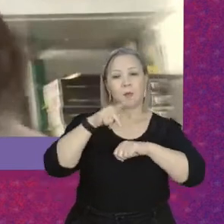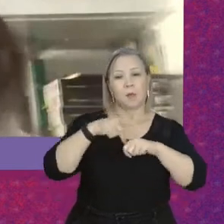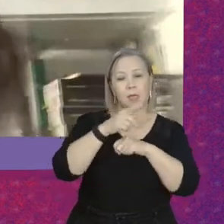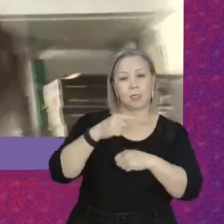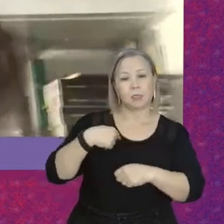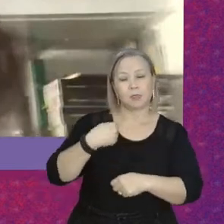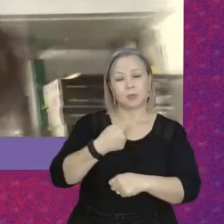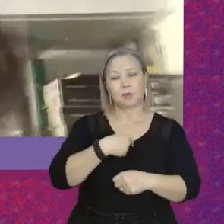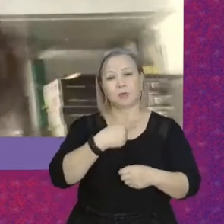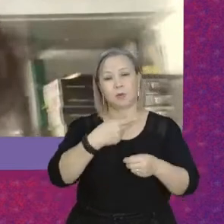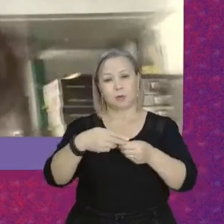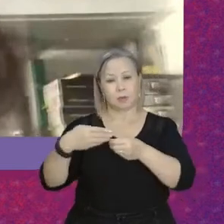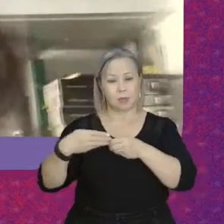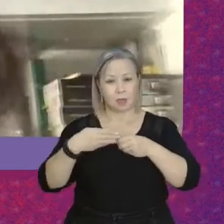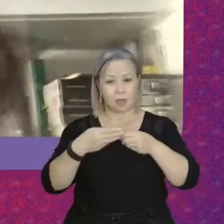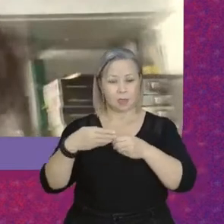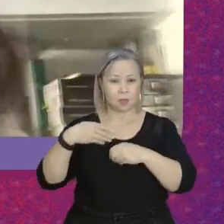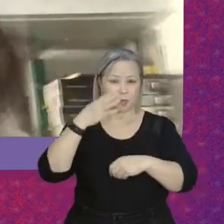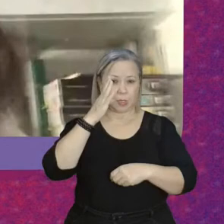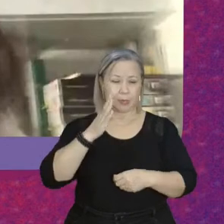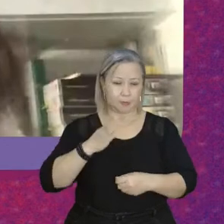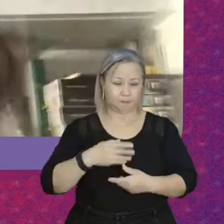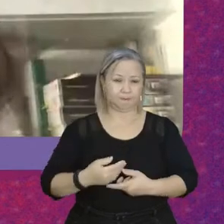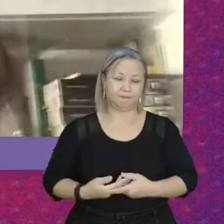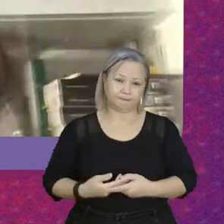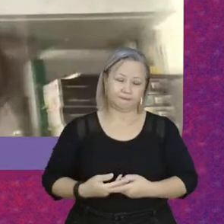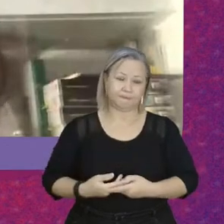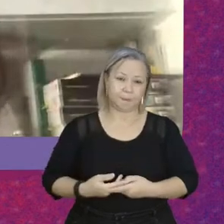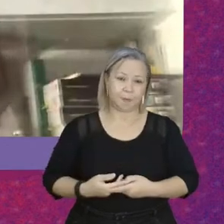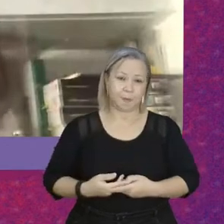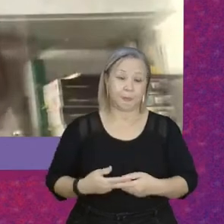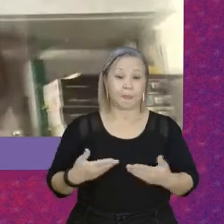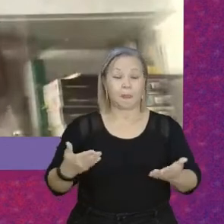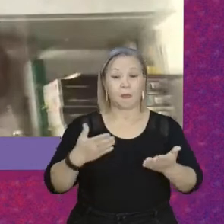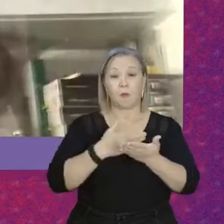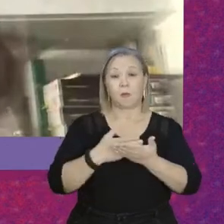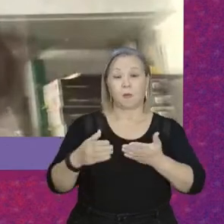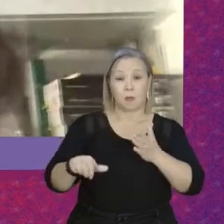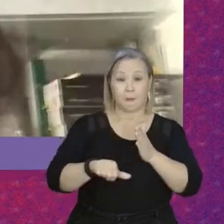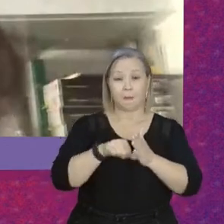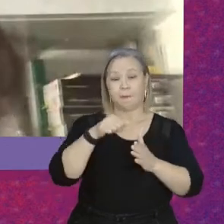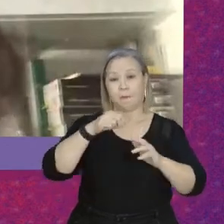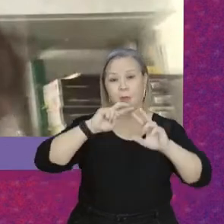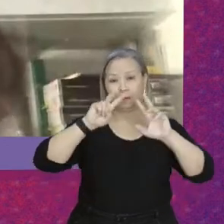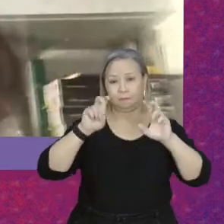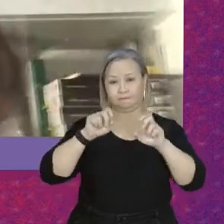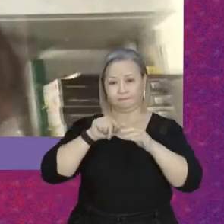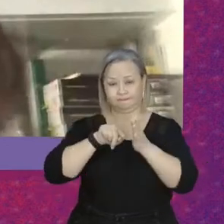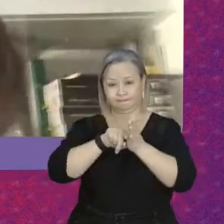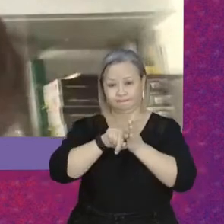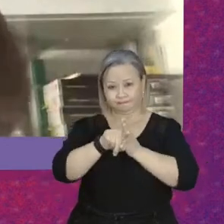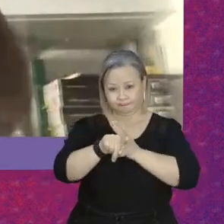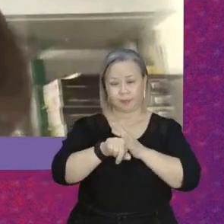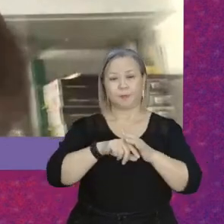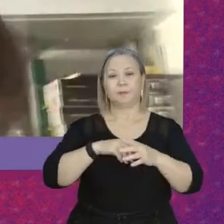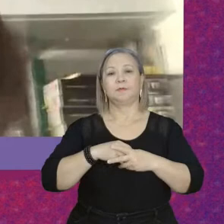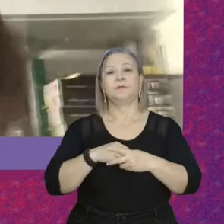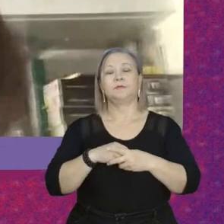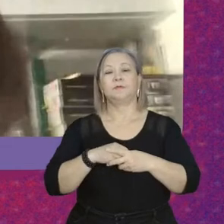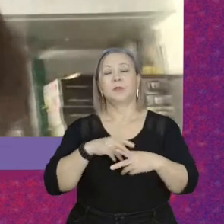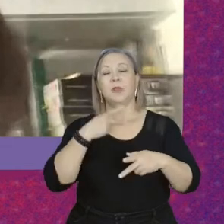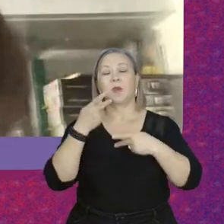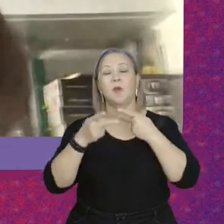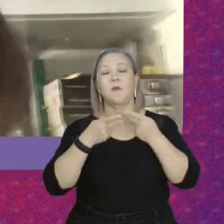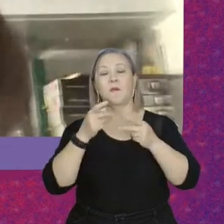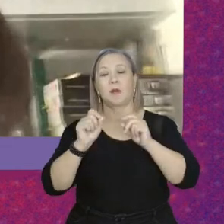nossas cidades no Brasil. Então, começando com a primeira questão, eu diria o